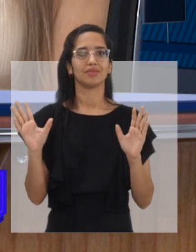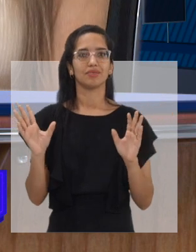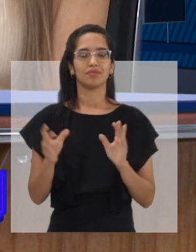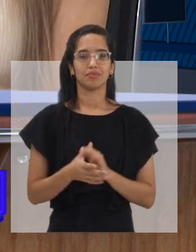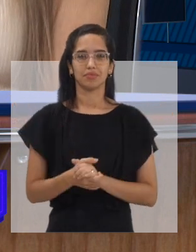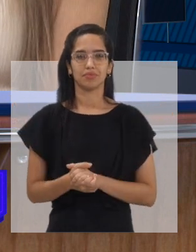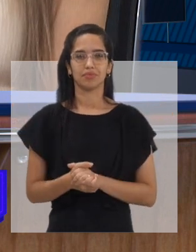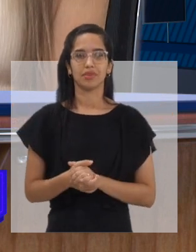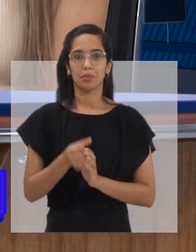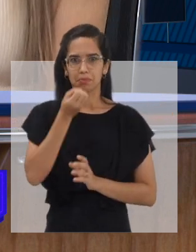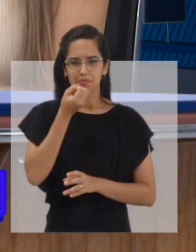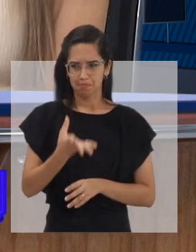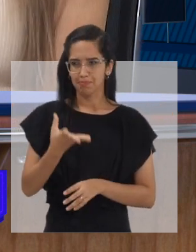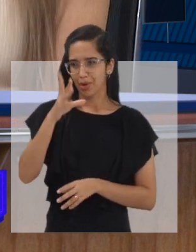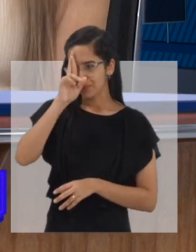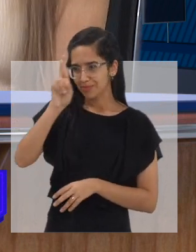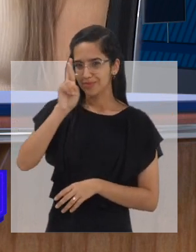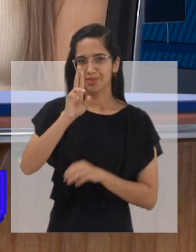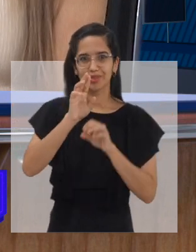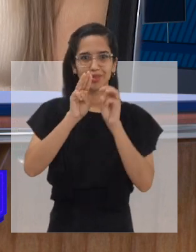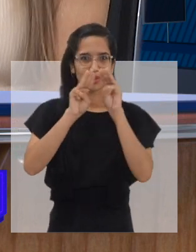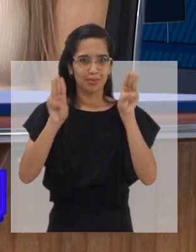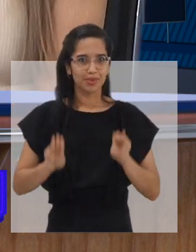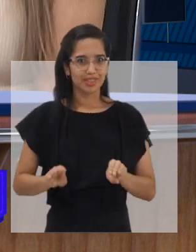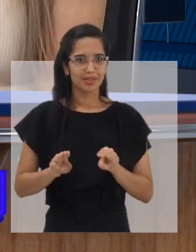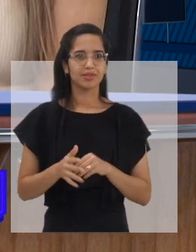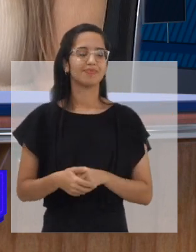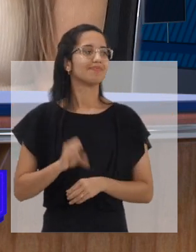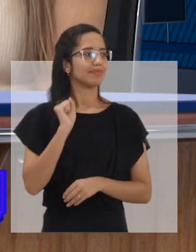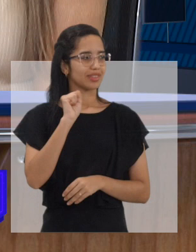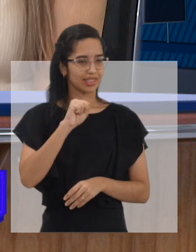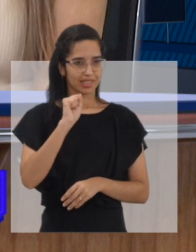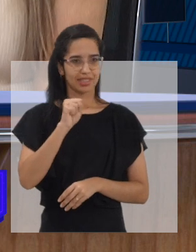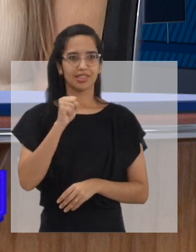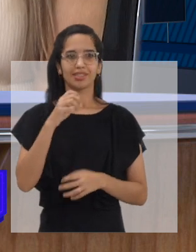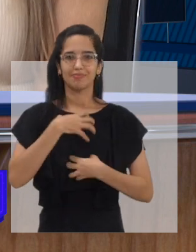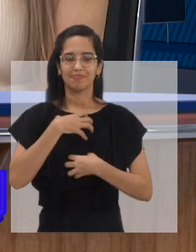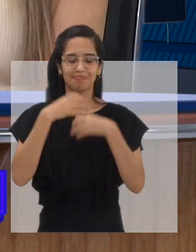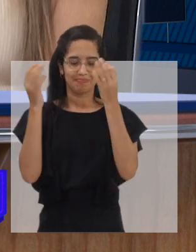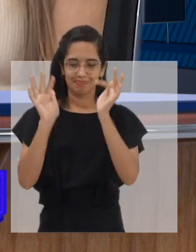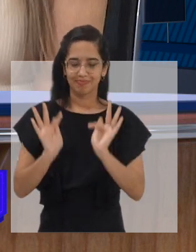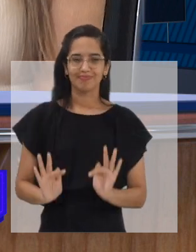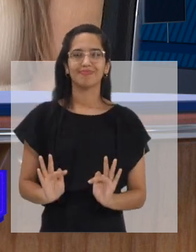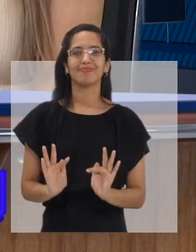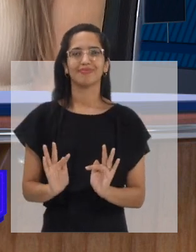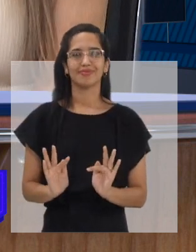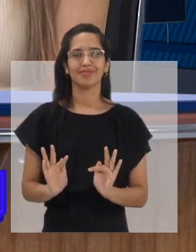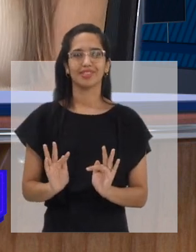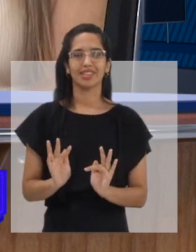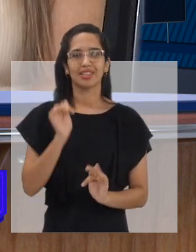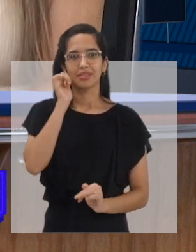do museu? Ah, sim. Certamente é muito gratificante. O Padre Pedro me deixou e Dona Lígia